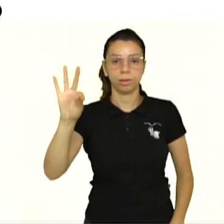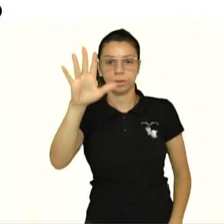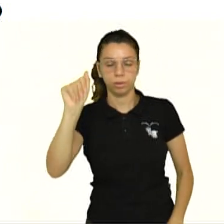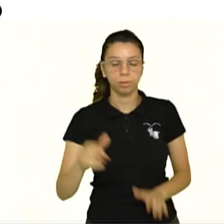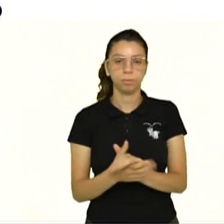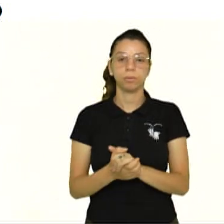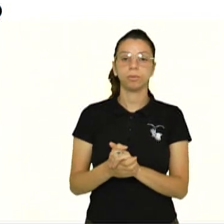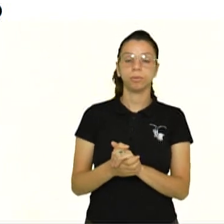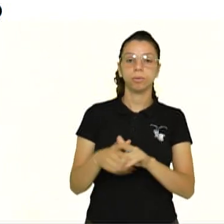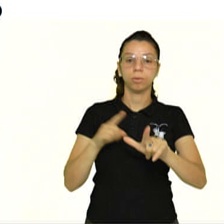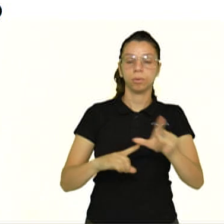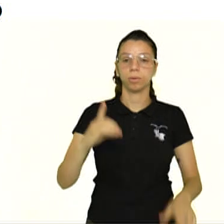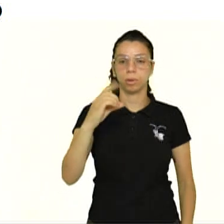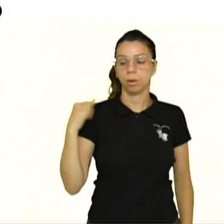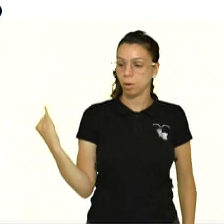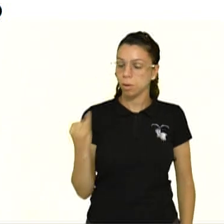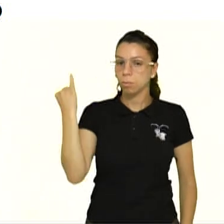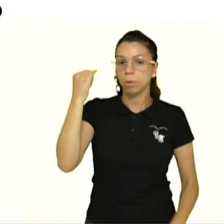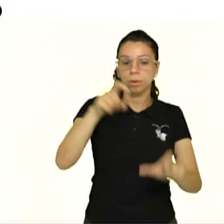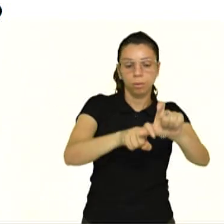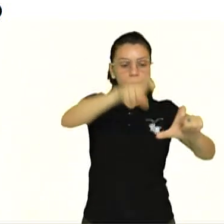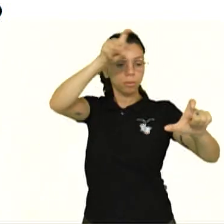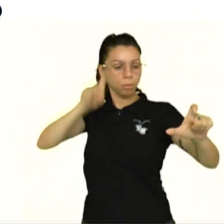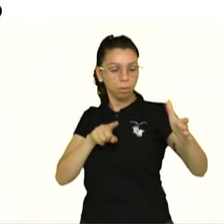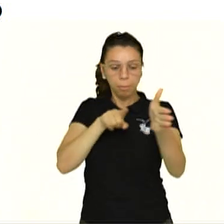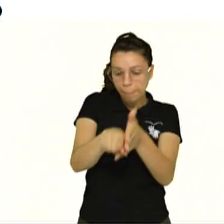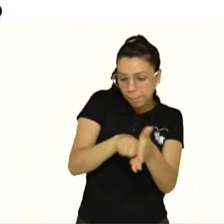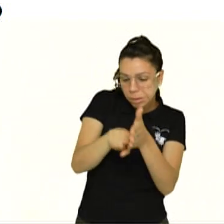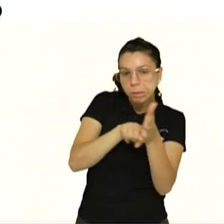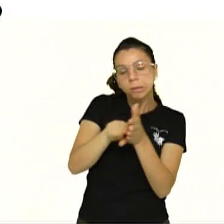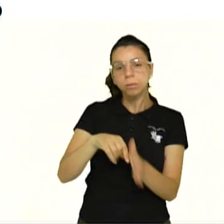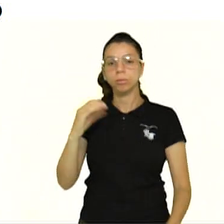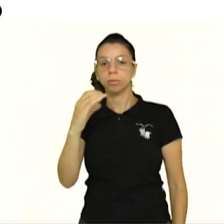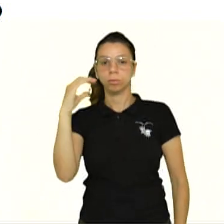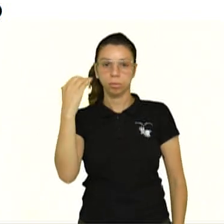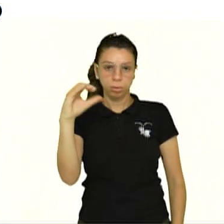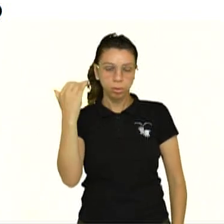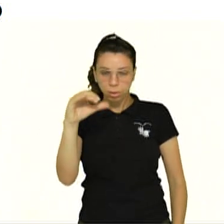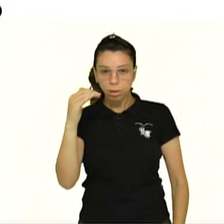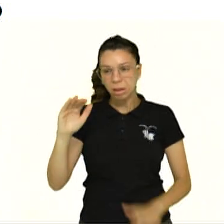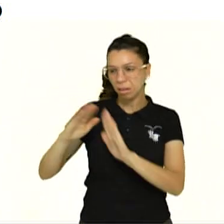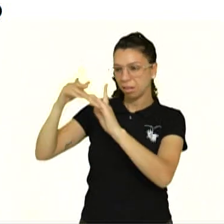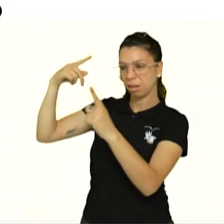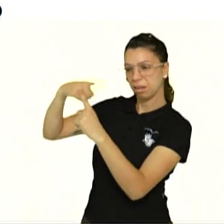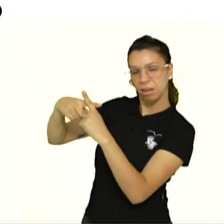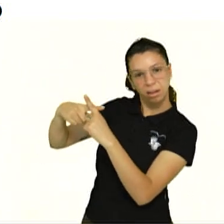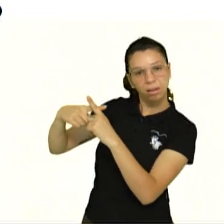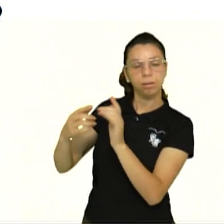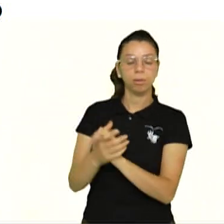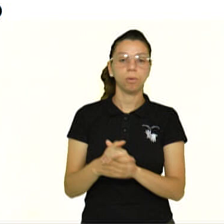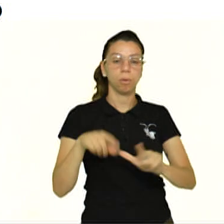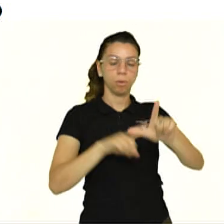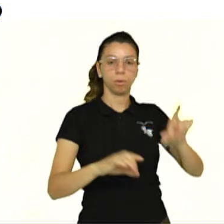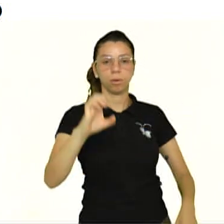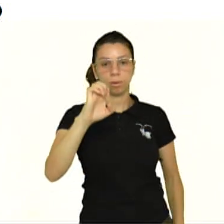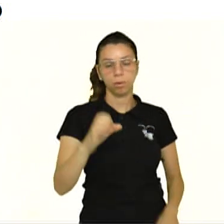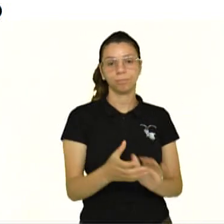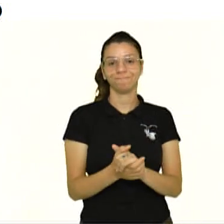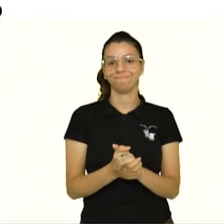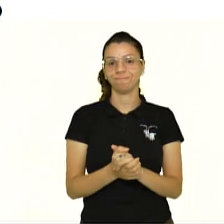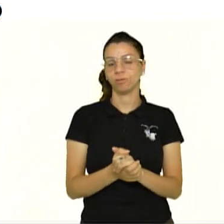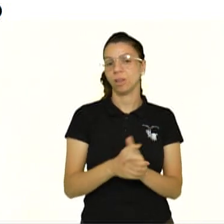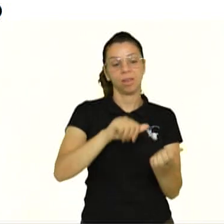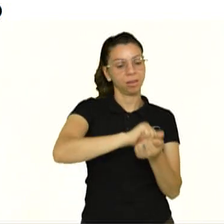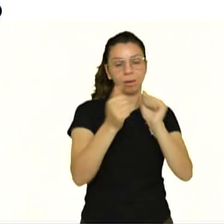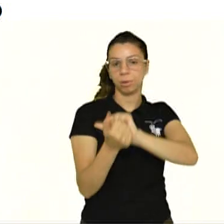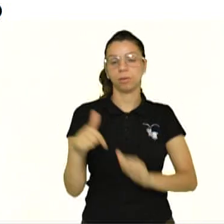da interdependência da investigação científica pretendida pela Igreja. Ou E, inadequação da matemática